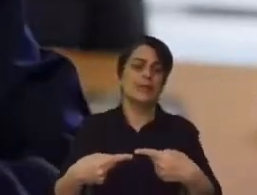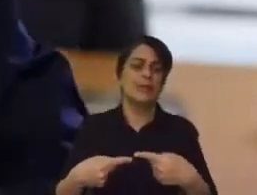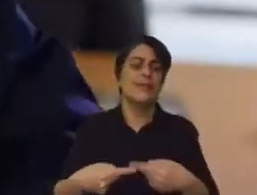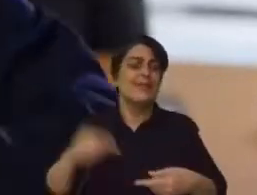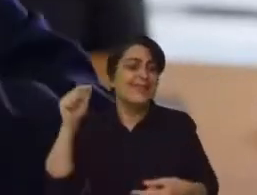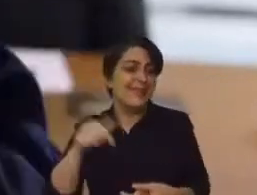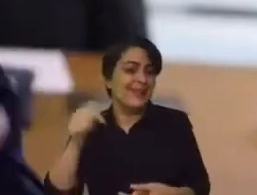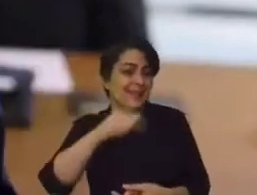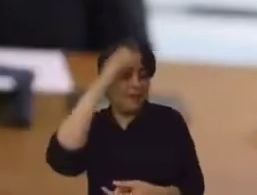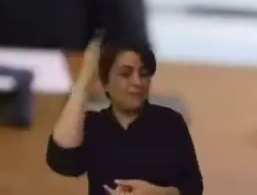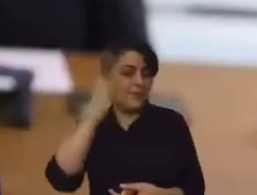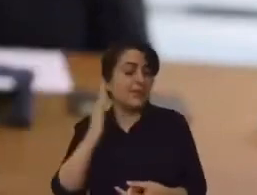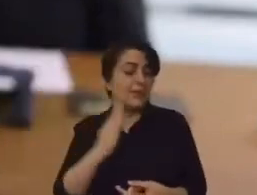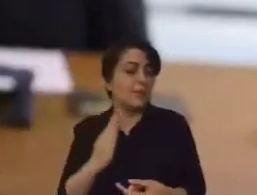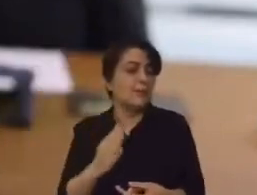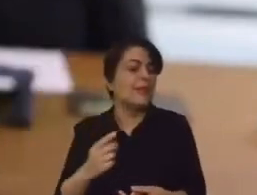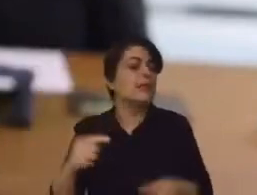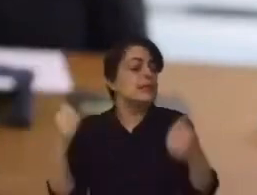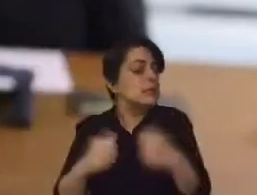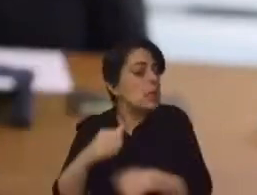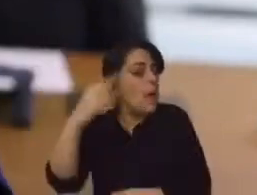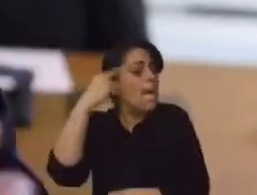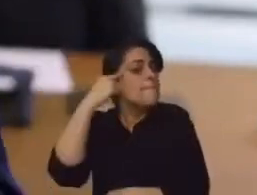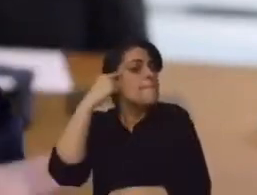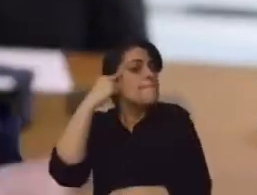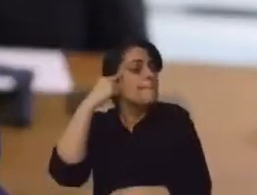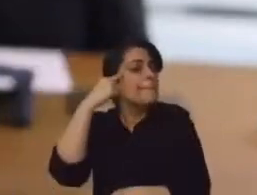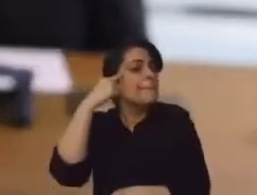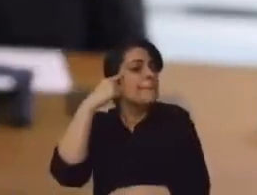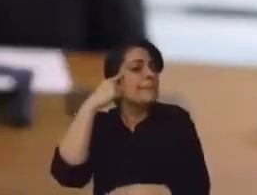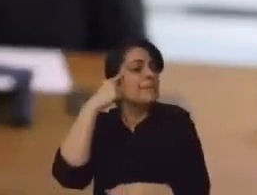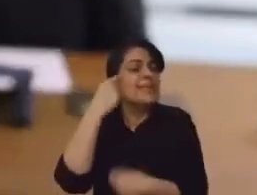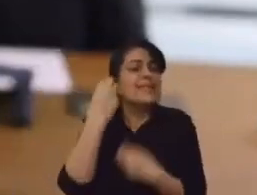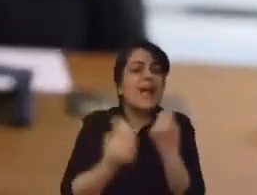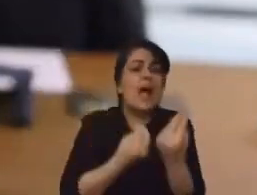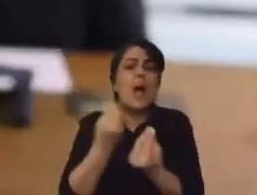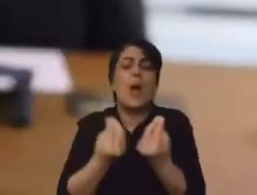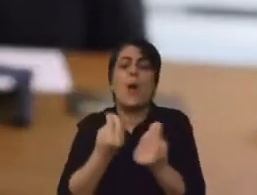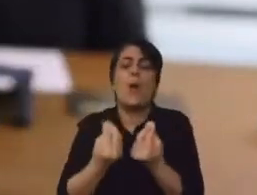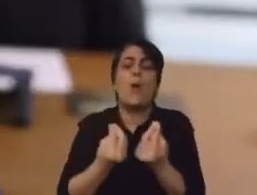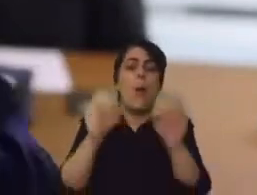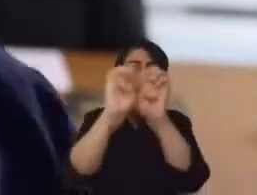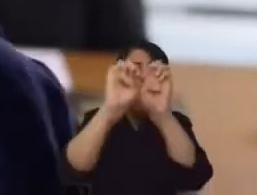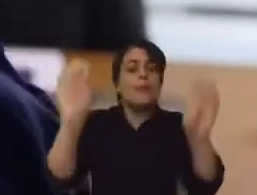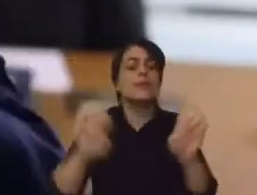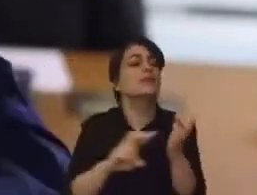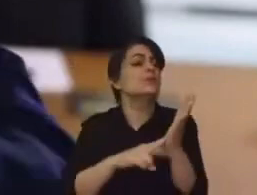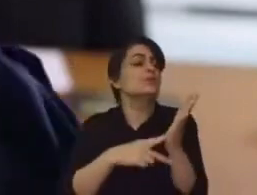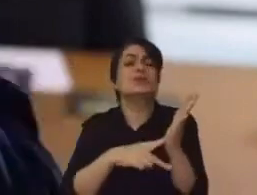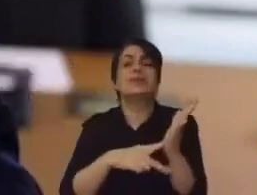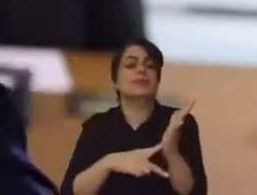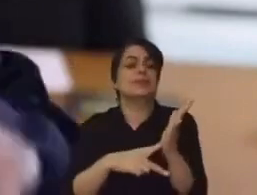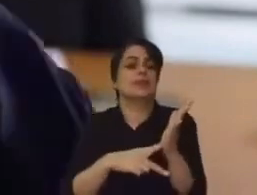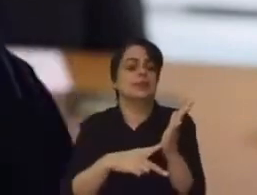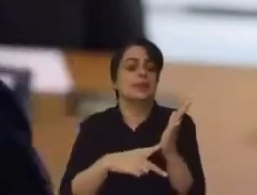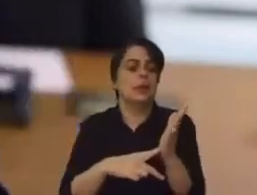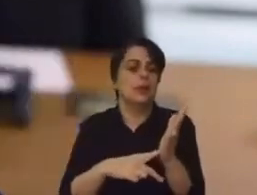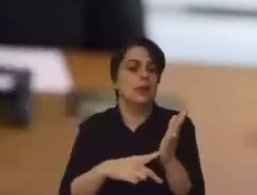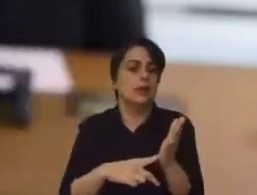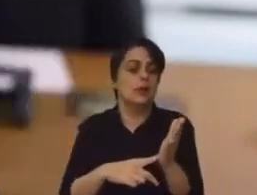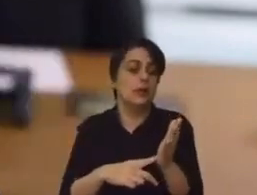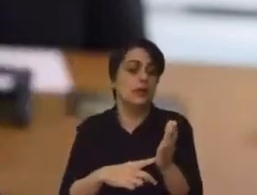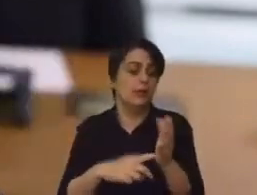Sérgio, que nós vamos ter que repensar que tipo de estrutura sindical nós queremos. A nossa estrutura sindical ela